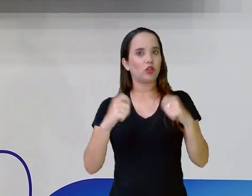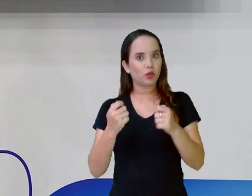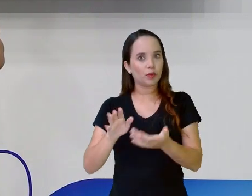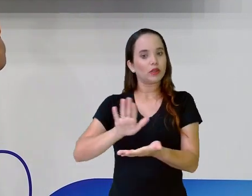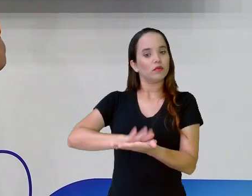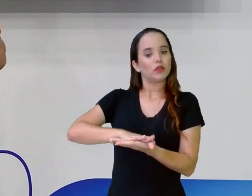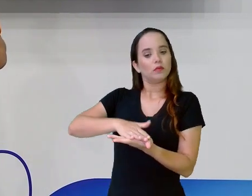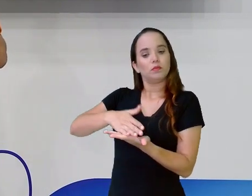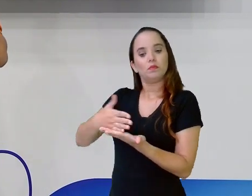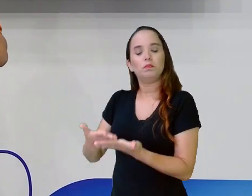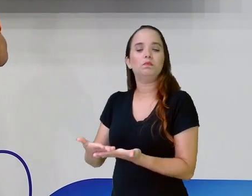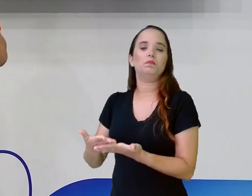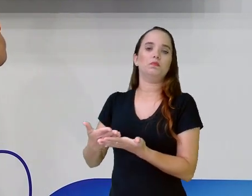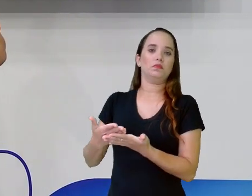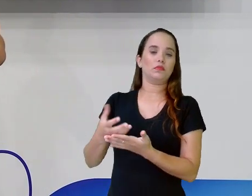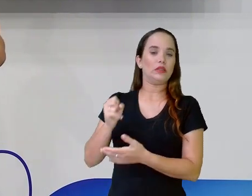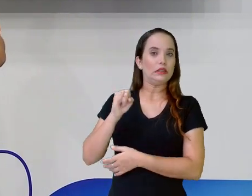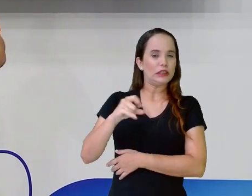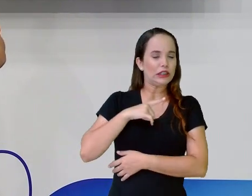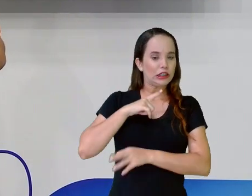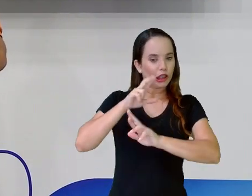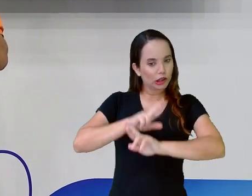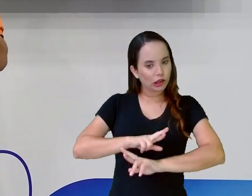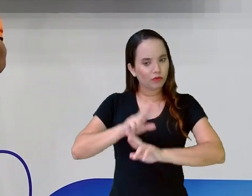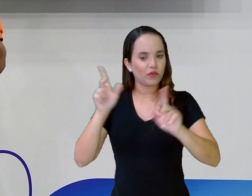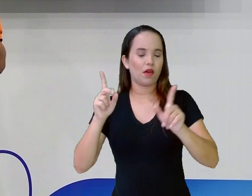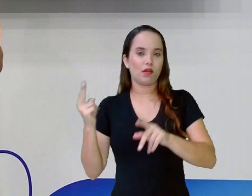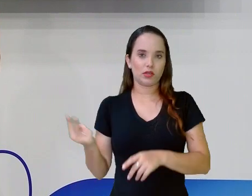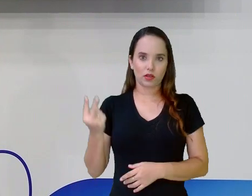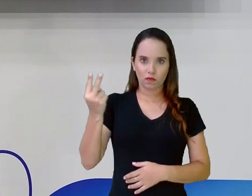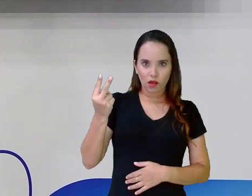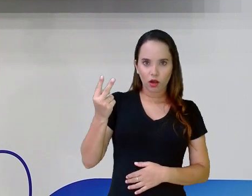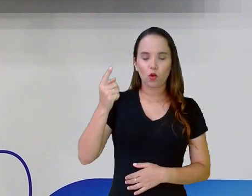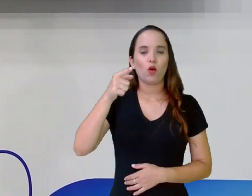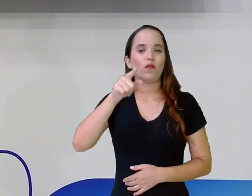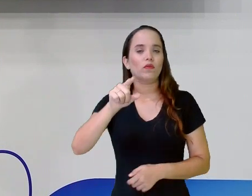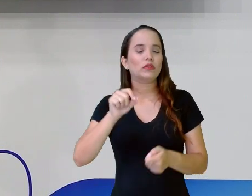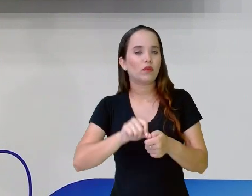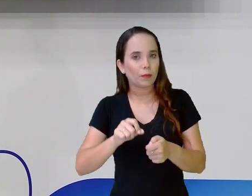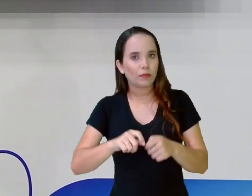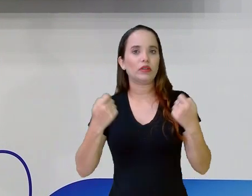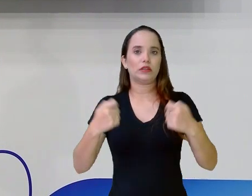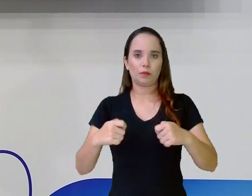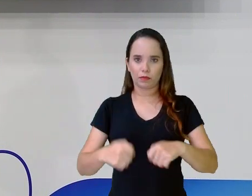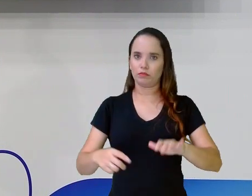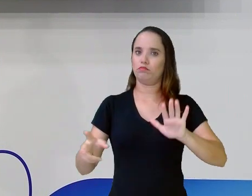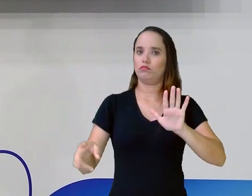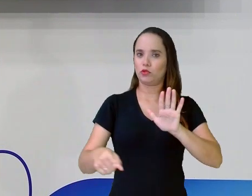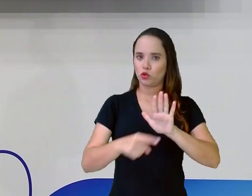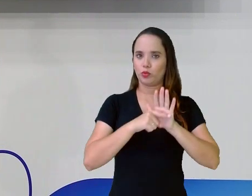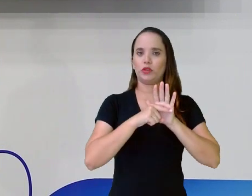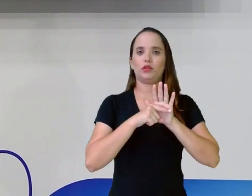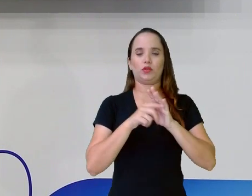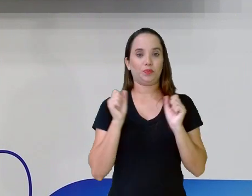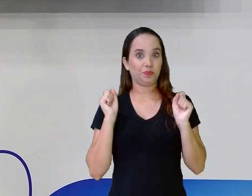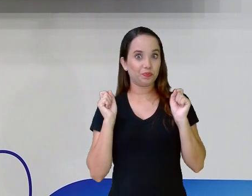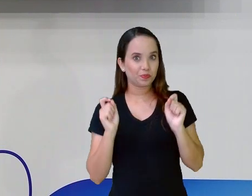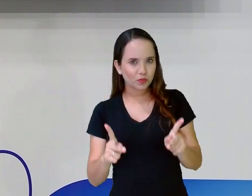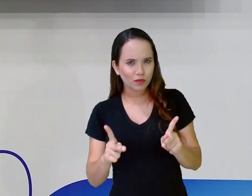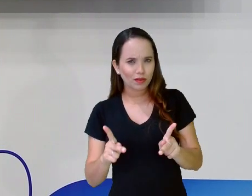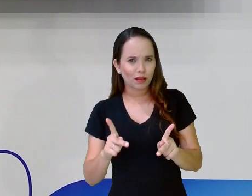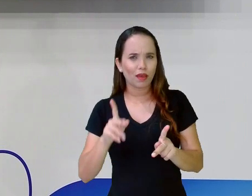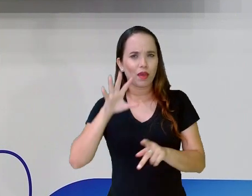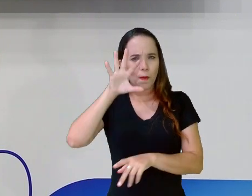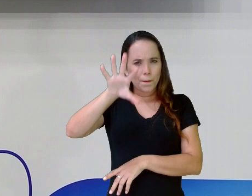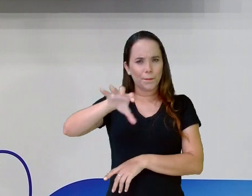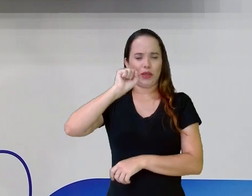você precisar fazer diferença de valores, você vai fazer uma subtração. Beleza? Pegou essa